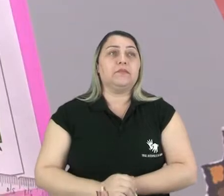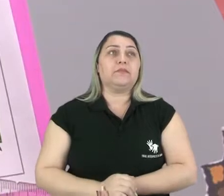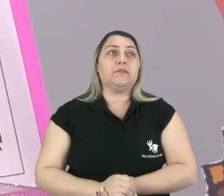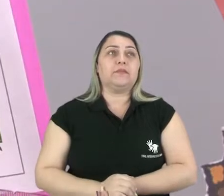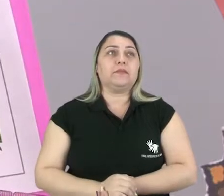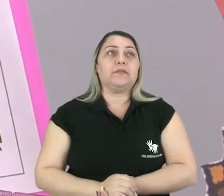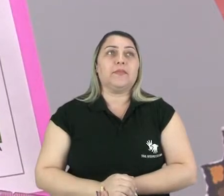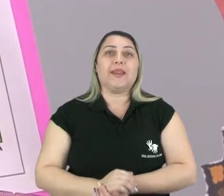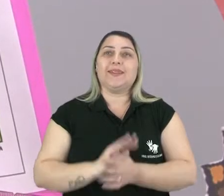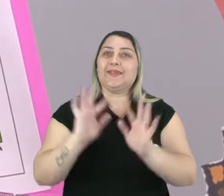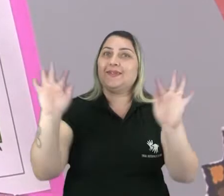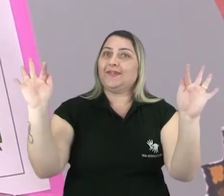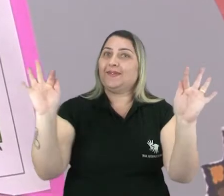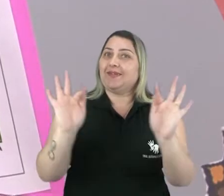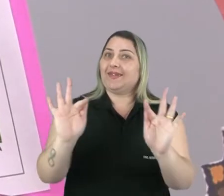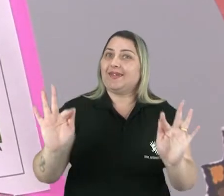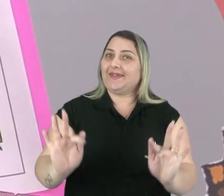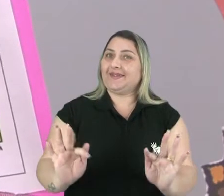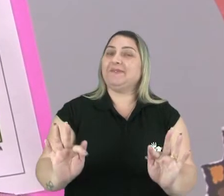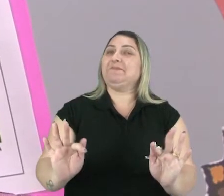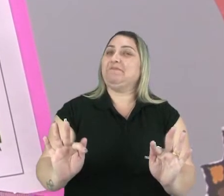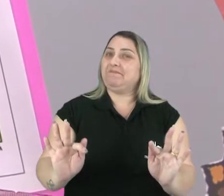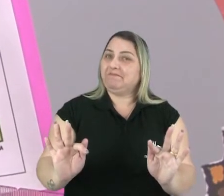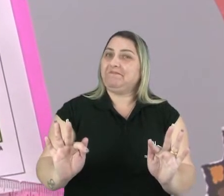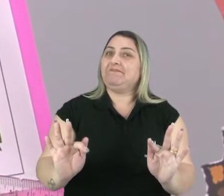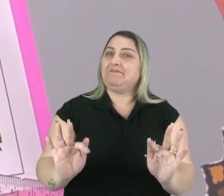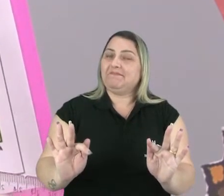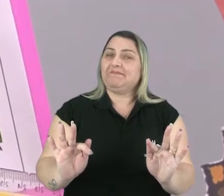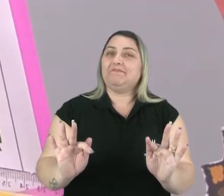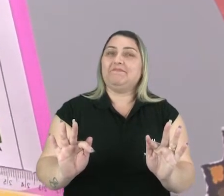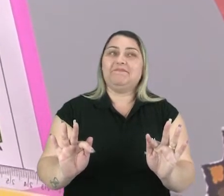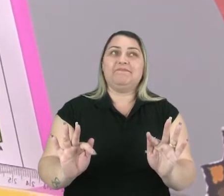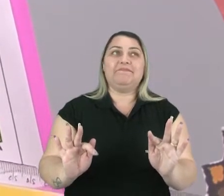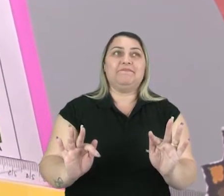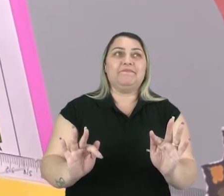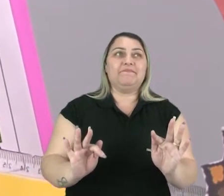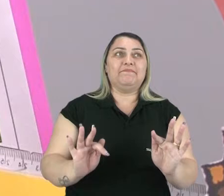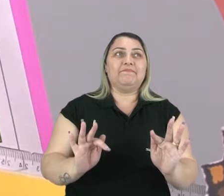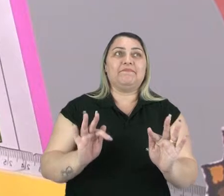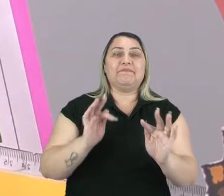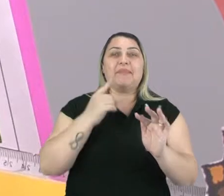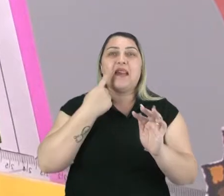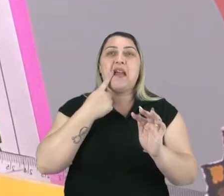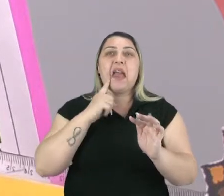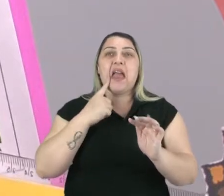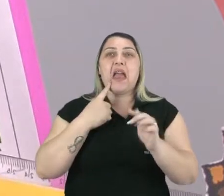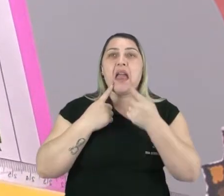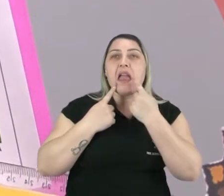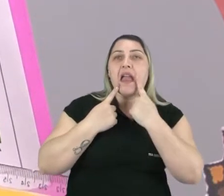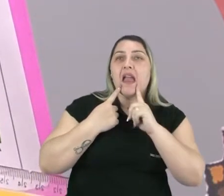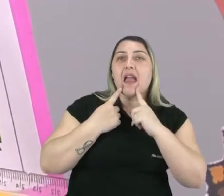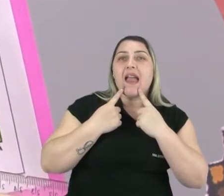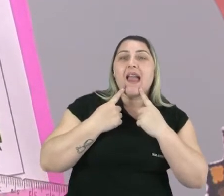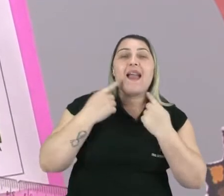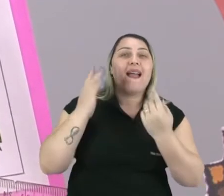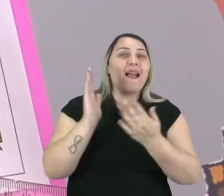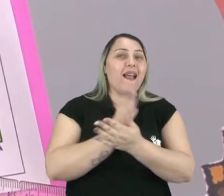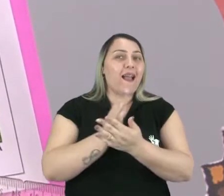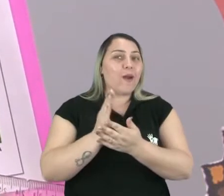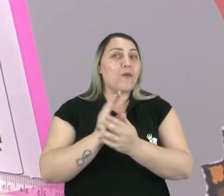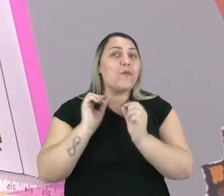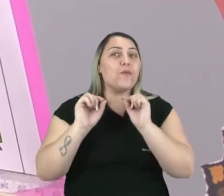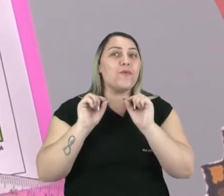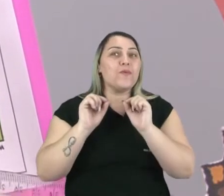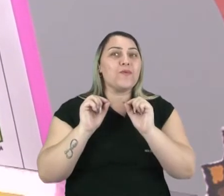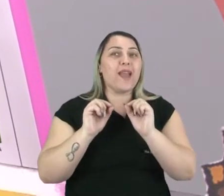bem feliz, certo? Está aqui babando o quê? Alguma coisa. Será que